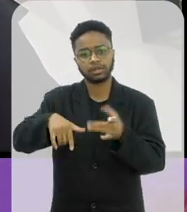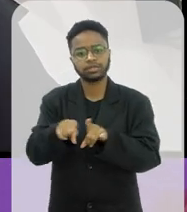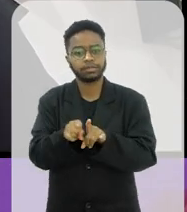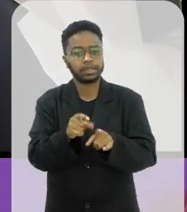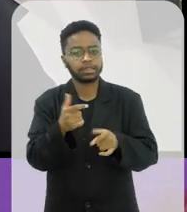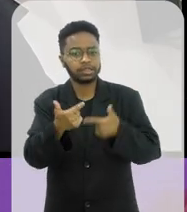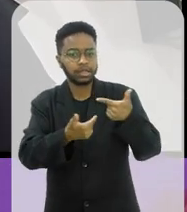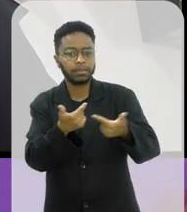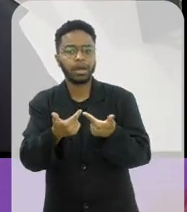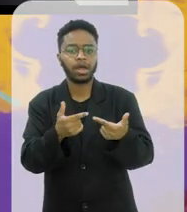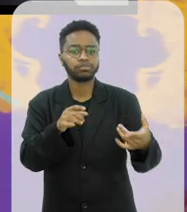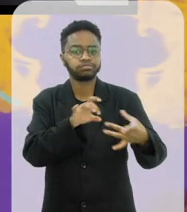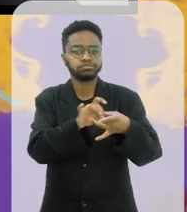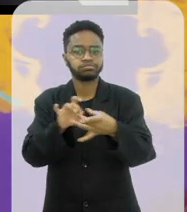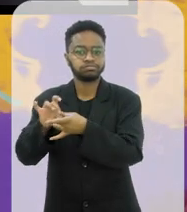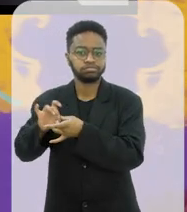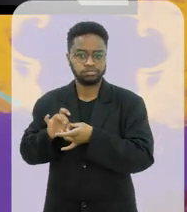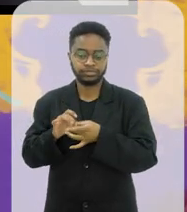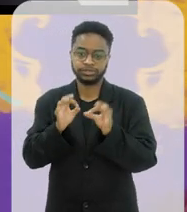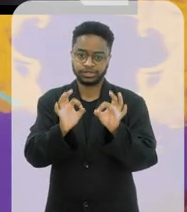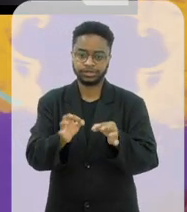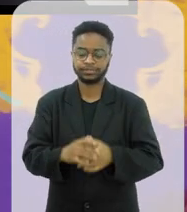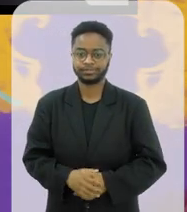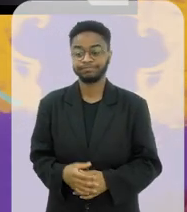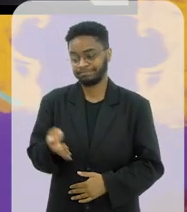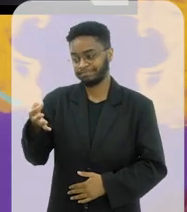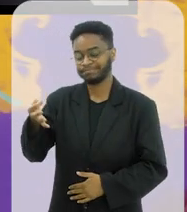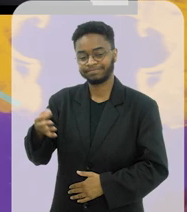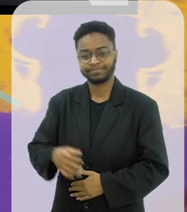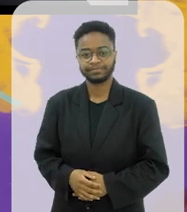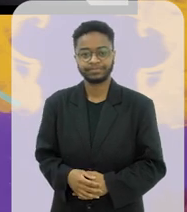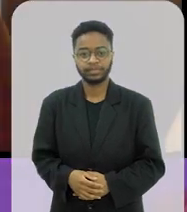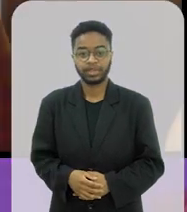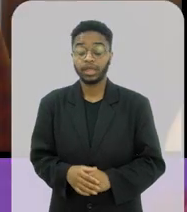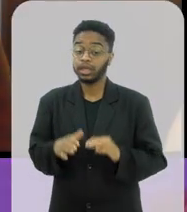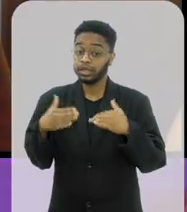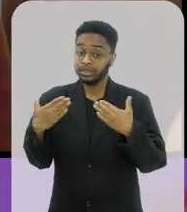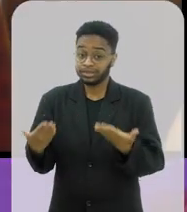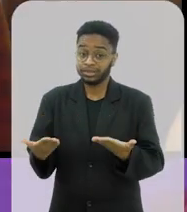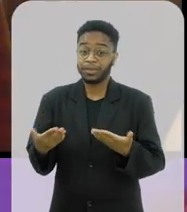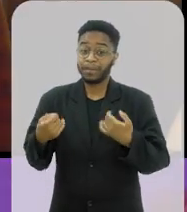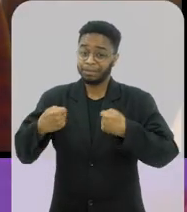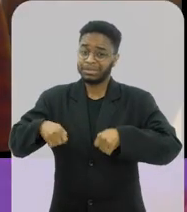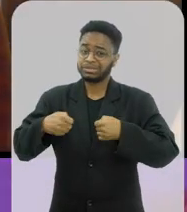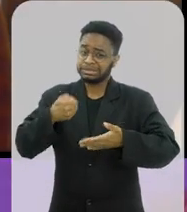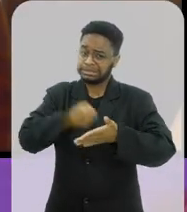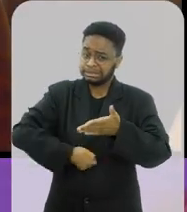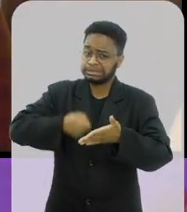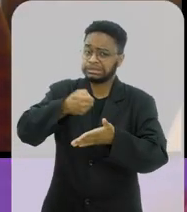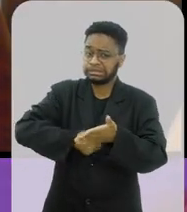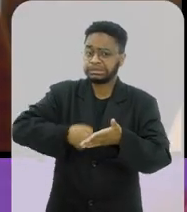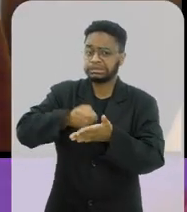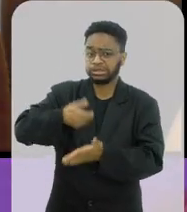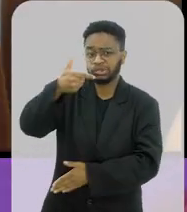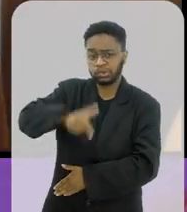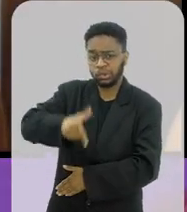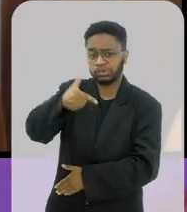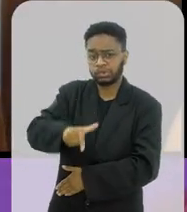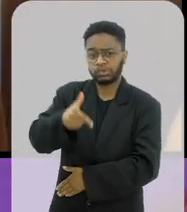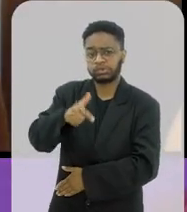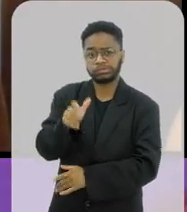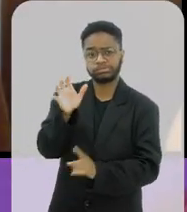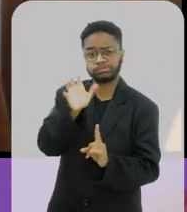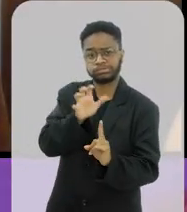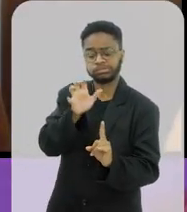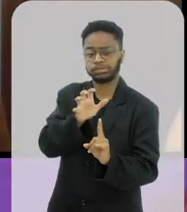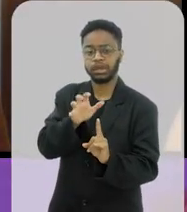e indiretos, né, Rui Guilherme? Com certeza, Sérgio. Bom, precisou uma insistência, precisou o Ministério do